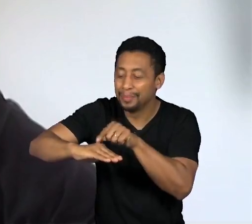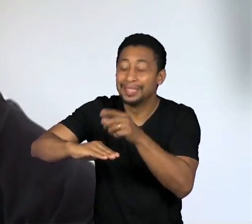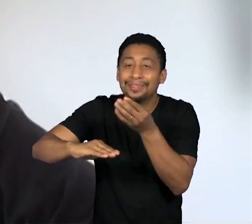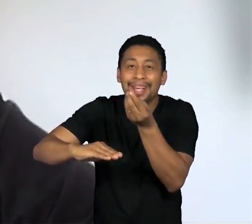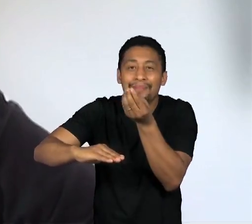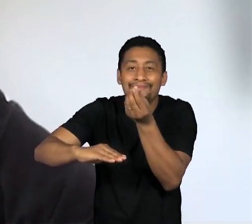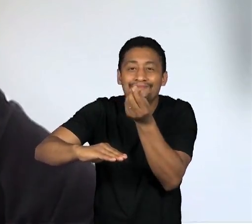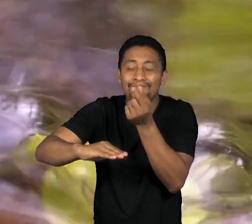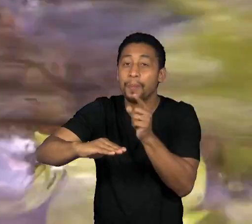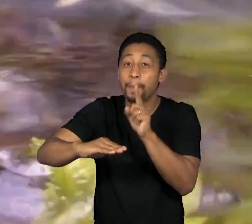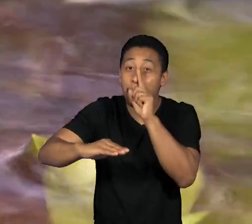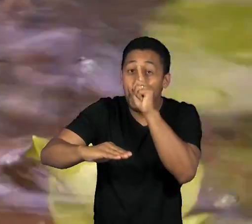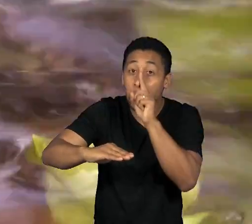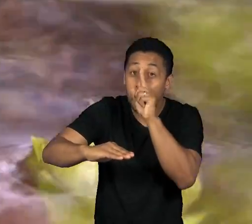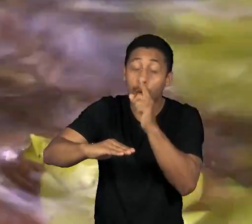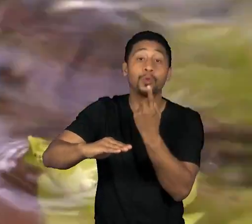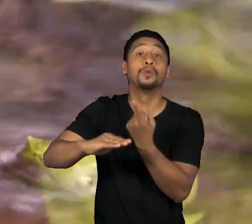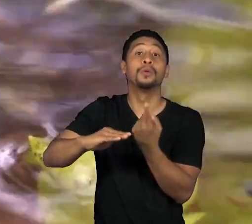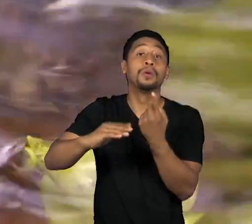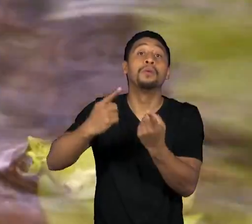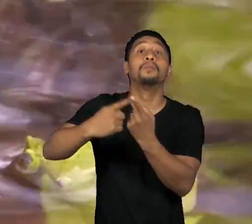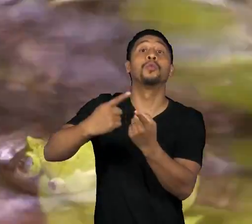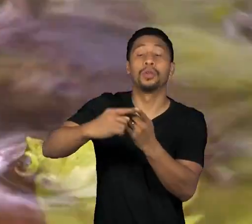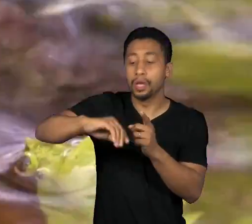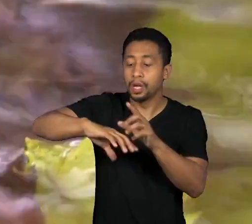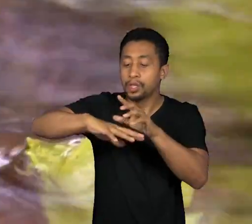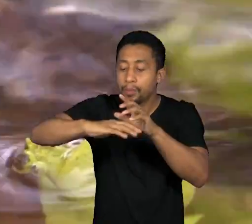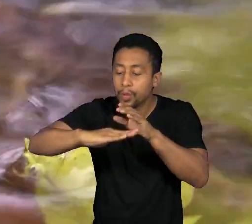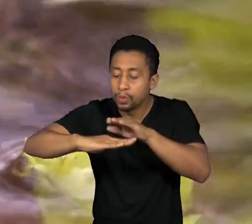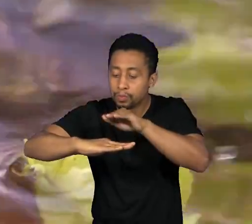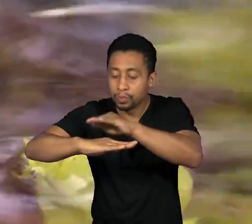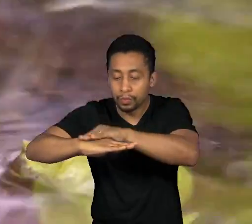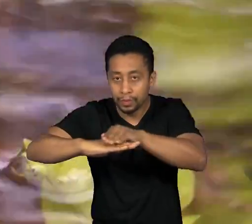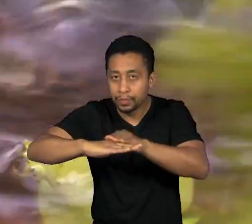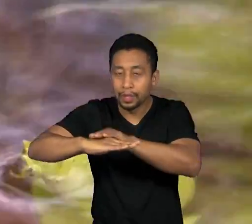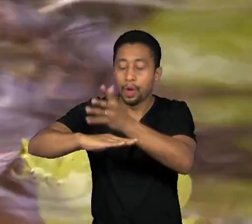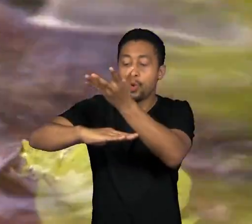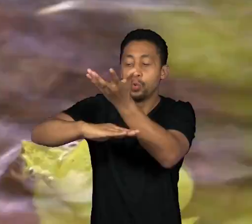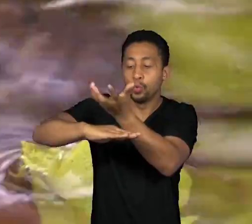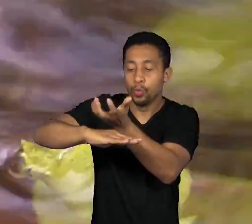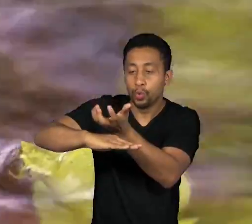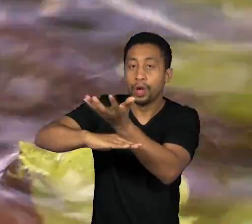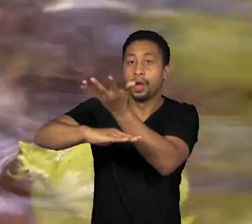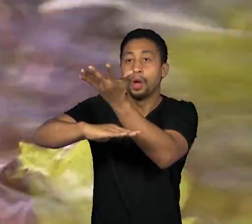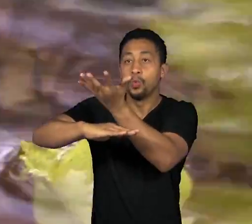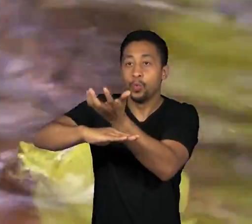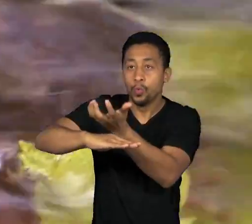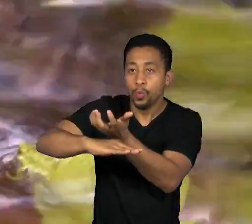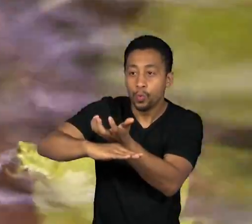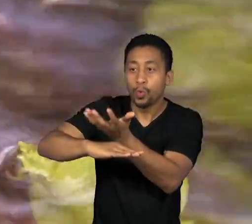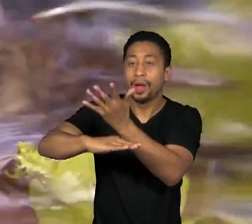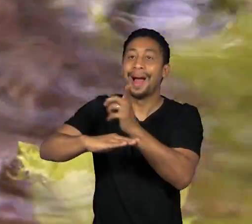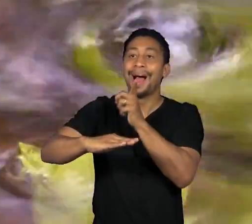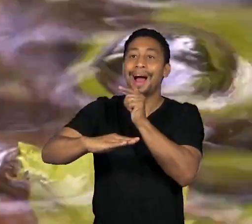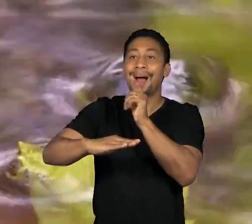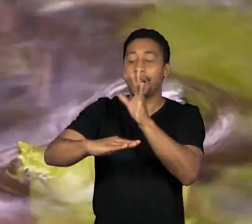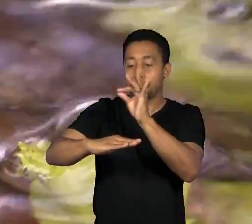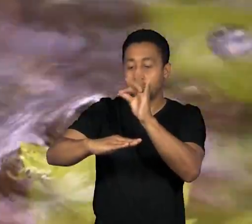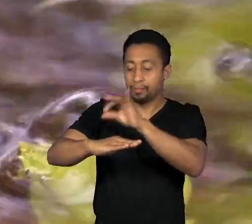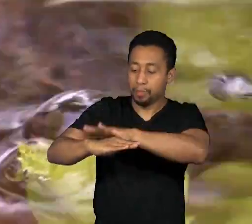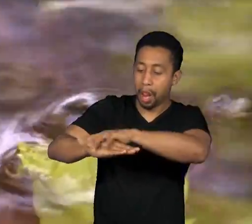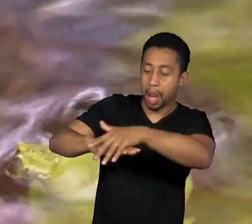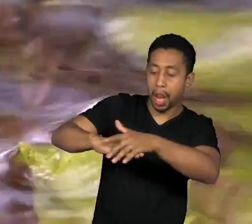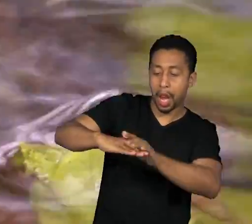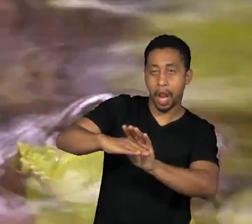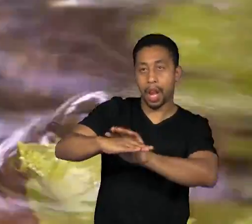bastante permeável, porque ele respira pela pele. Tem uma fisiologia diferente. Então,